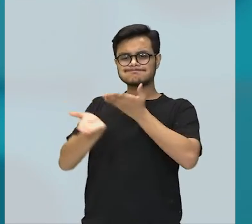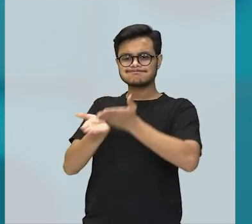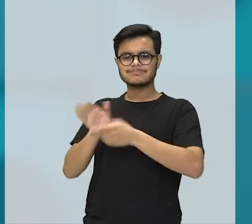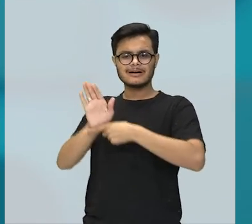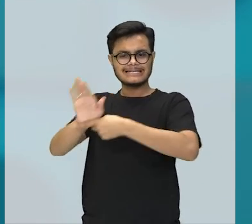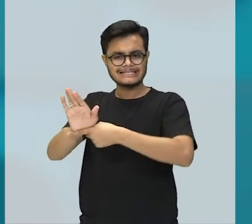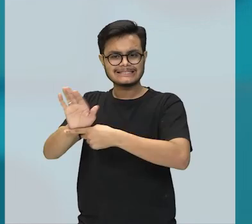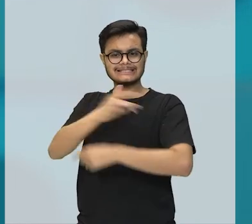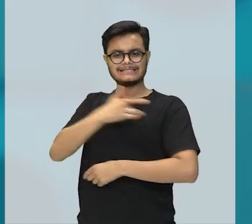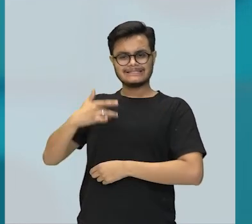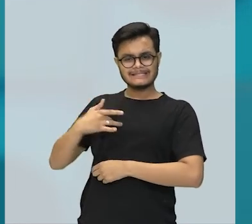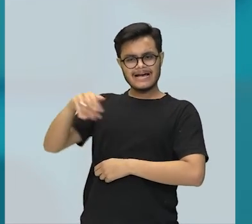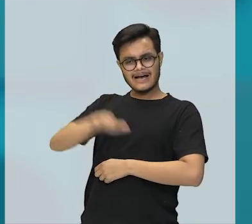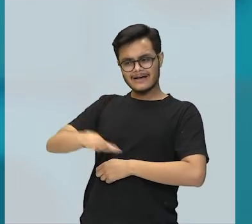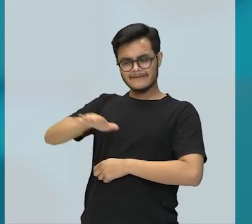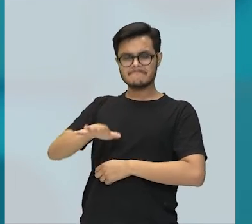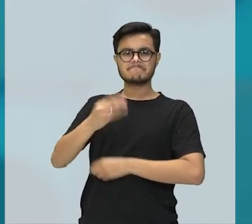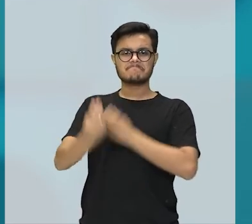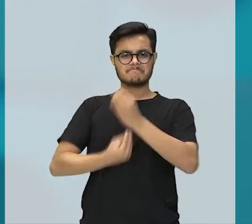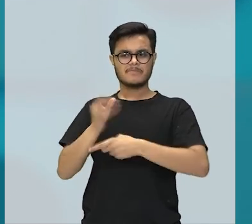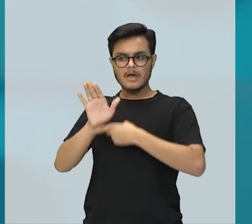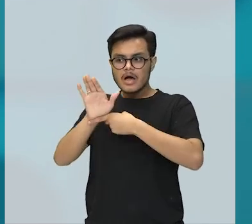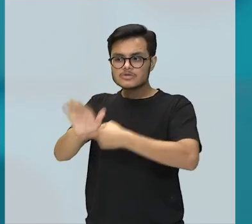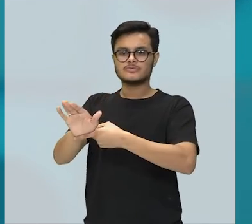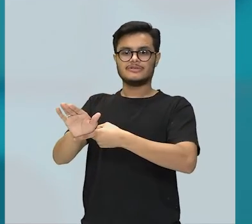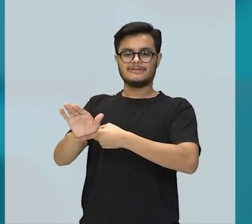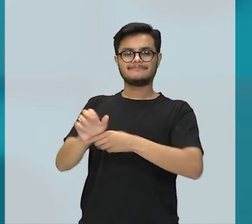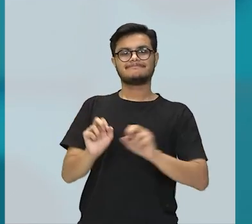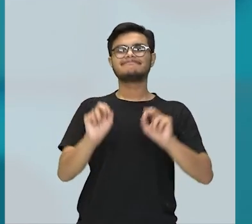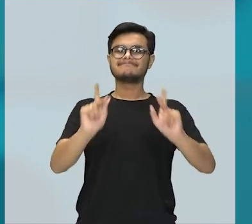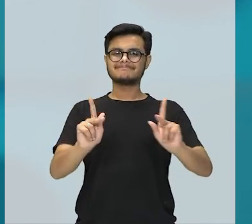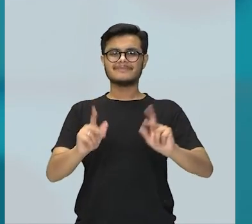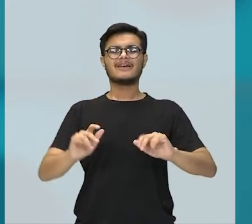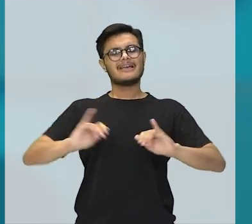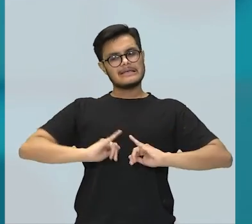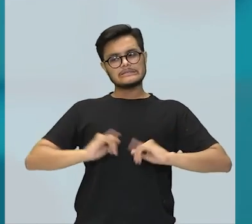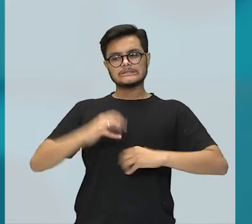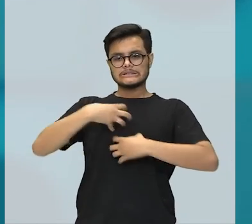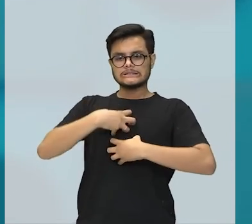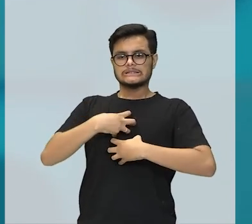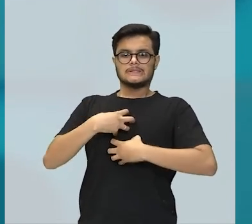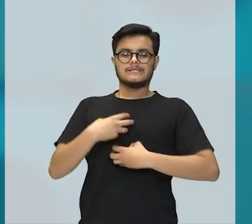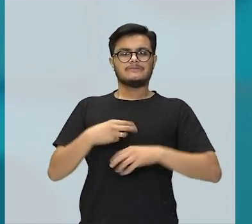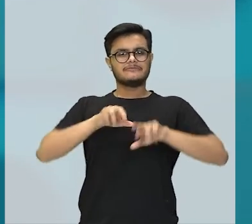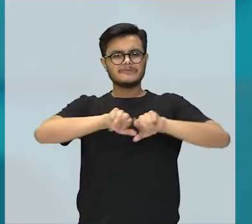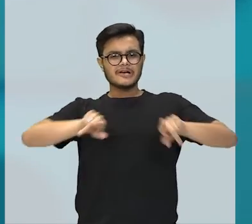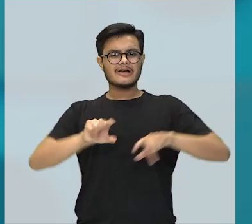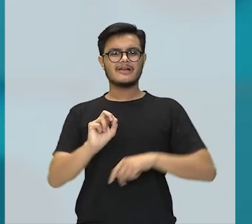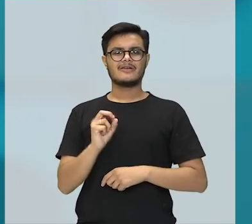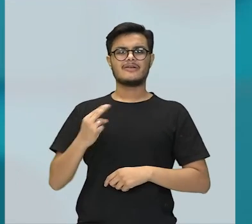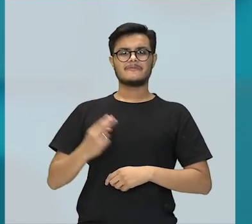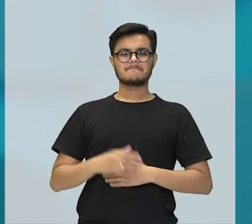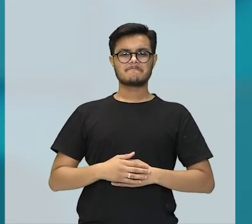que temos que ter, né, ao socorrer uma pessoa que sofreu esse tipo de acidente ou a